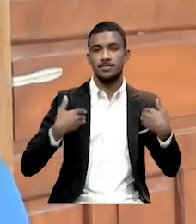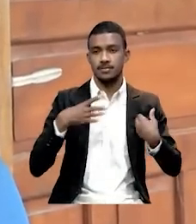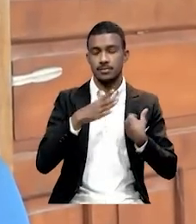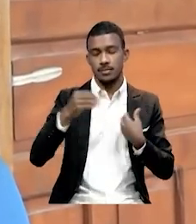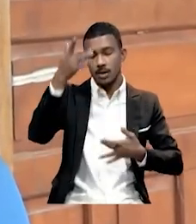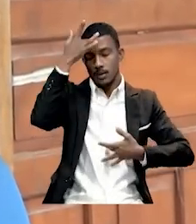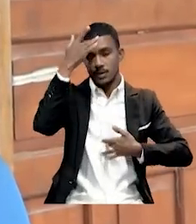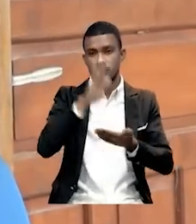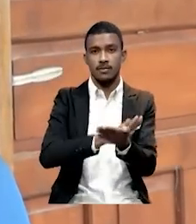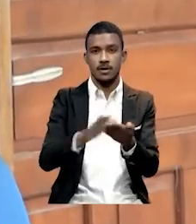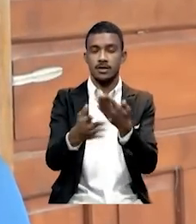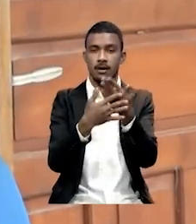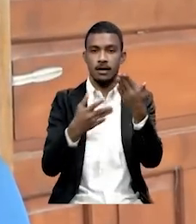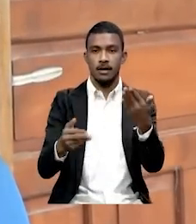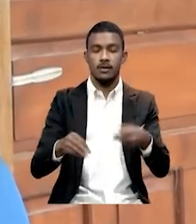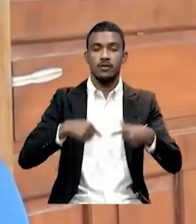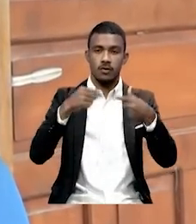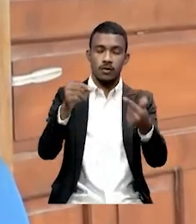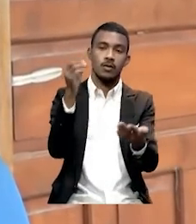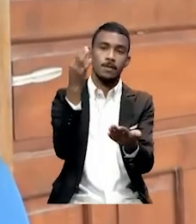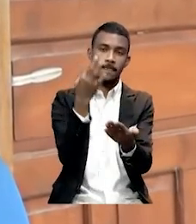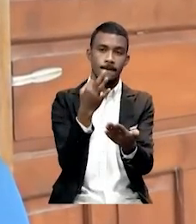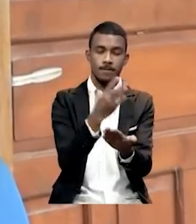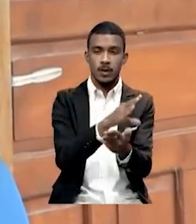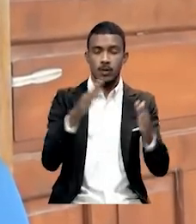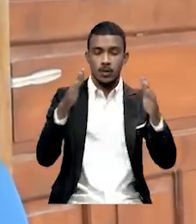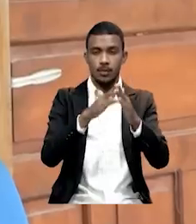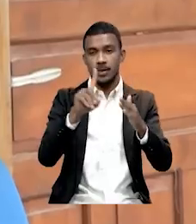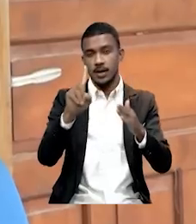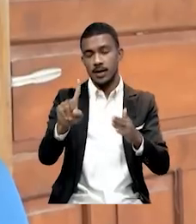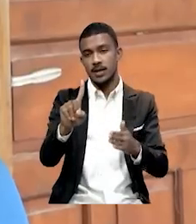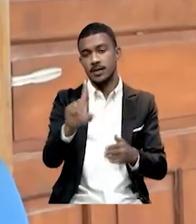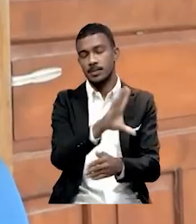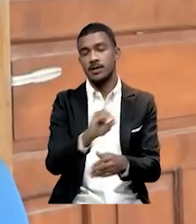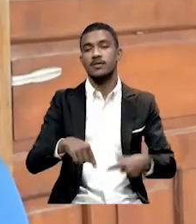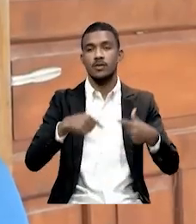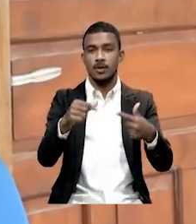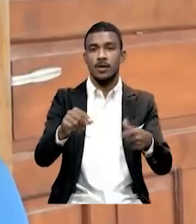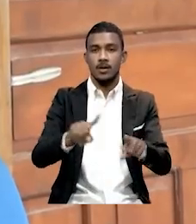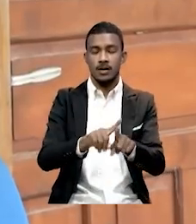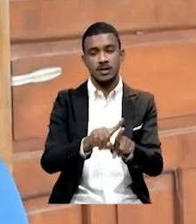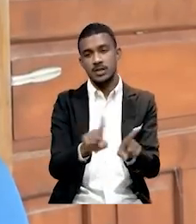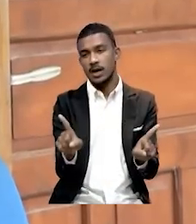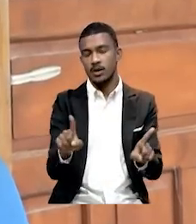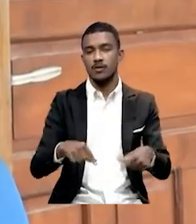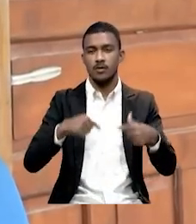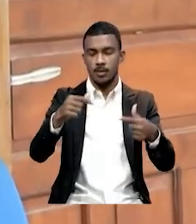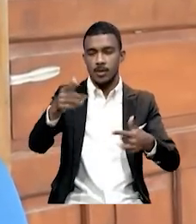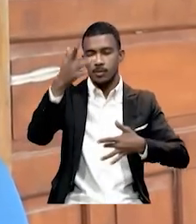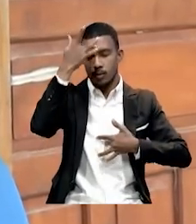ne so ita didika umaida asrama satu ne mak basira det. Ristu sine ba moras tuberkulosu, i